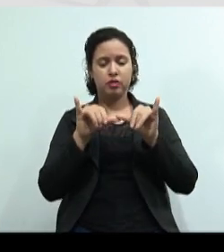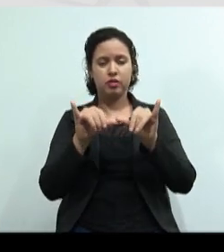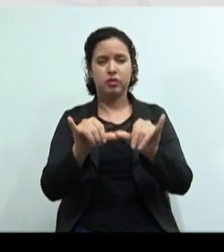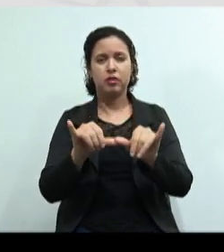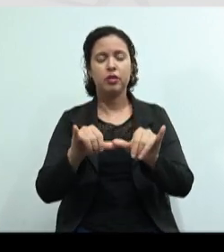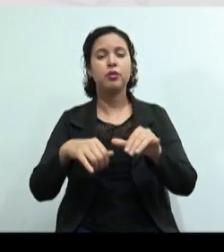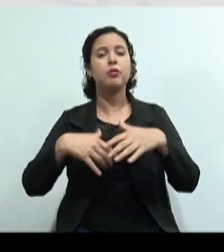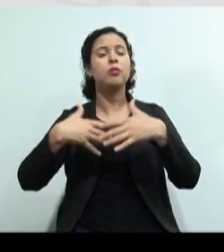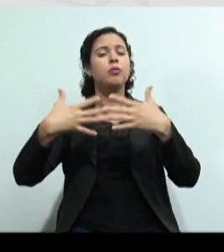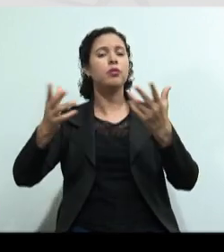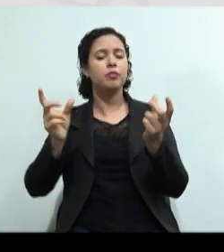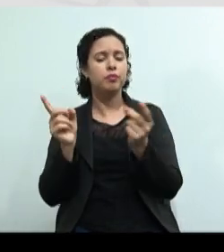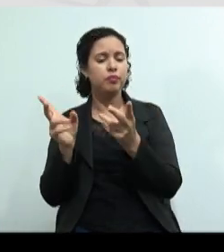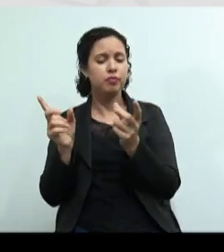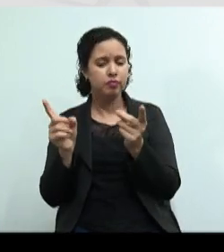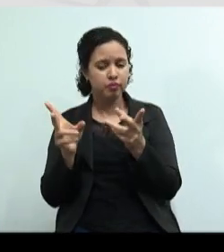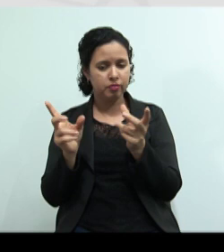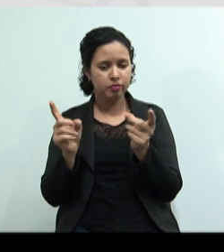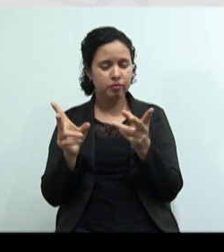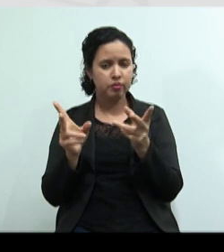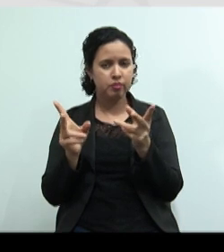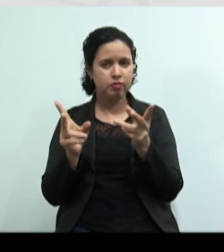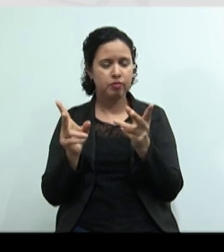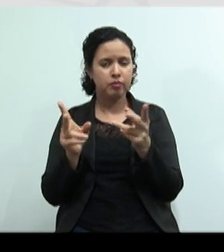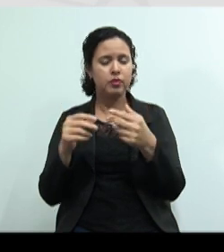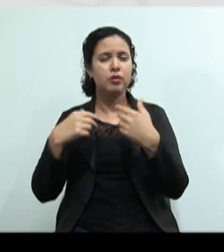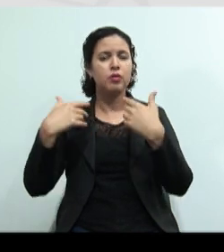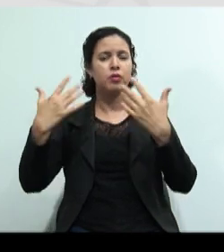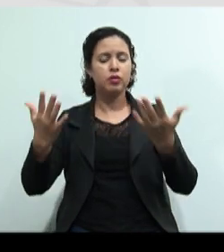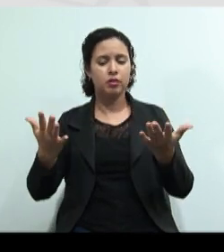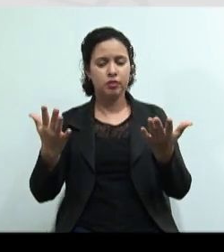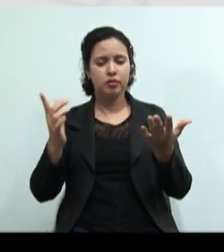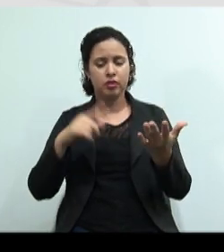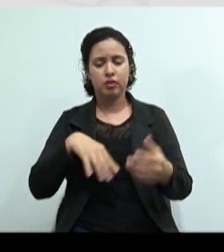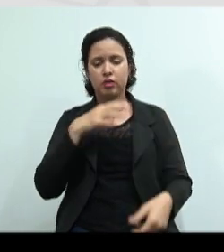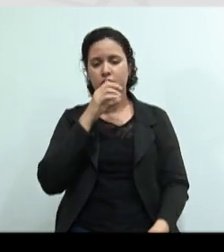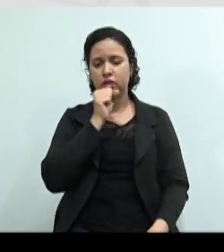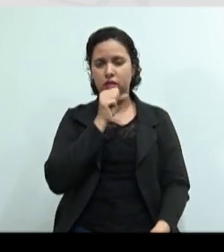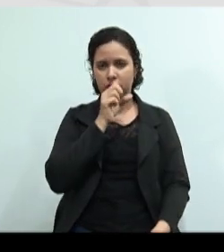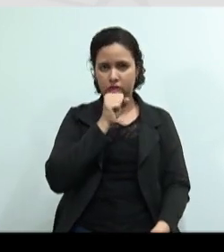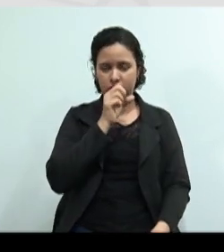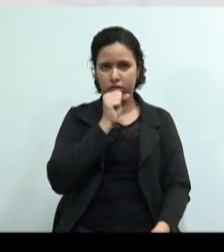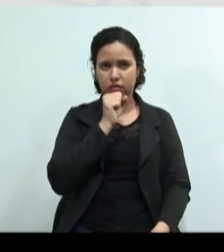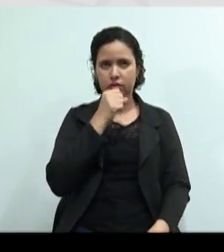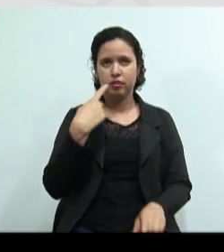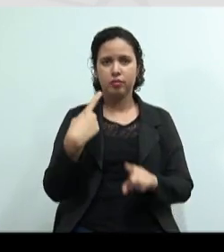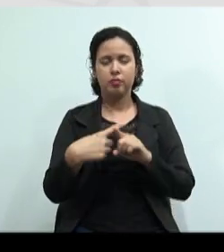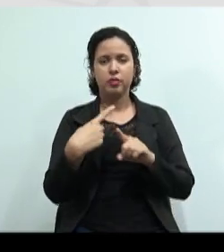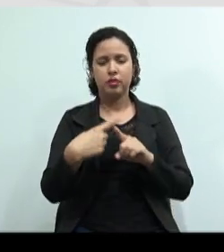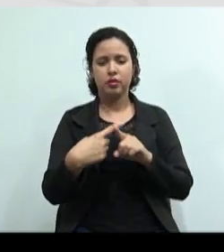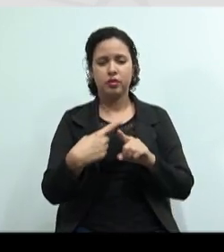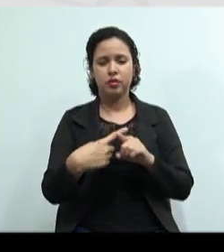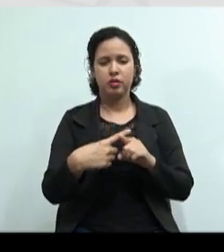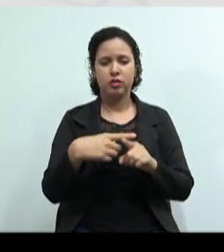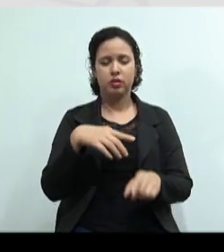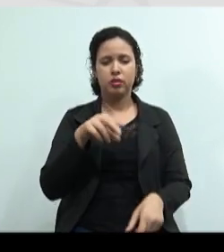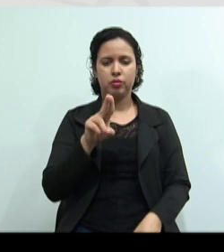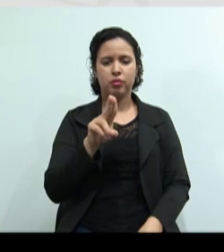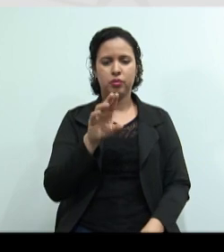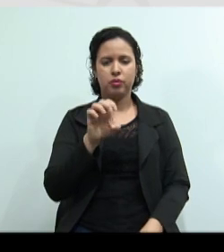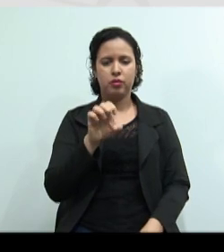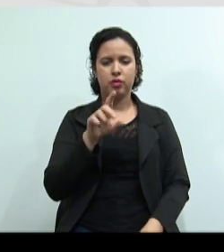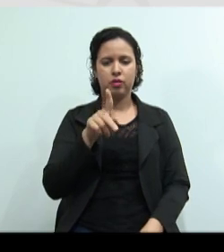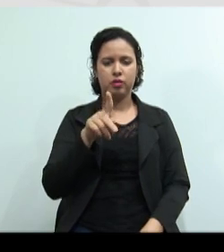sair primeiro agora? A cestinha laranja, correto? Então, o EPS, qual que vai sair primeiro?